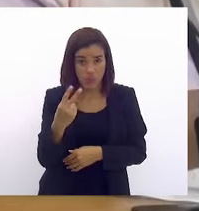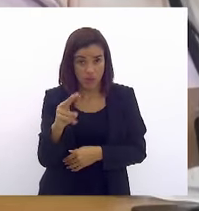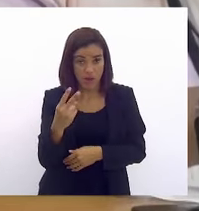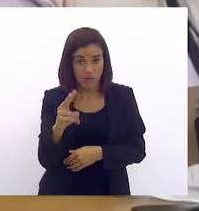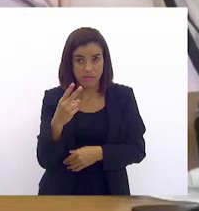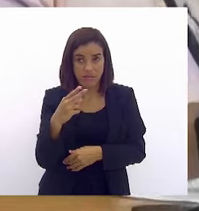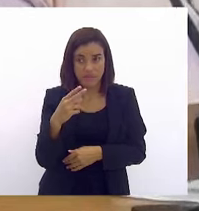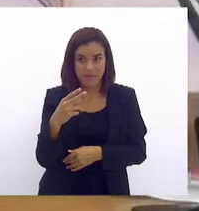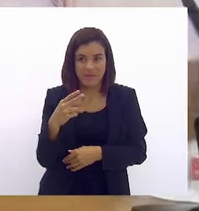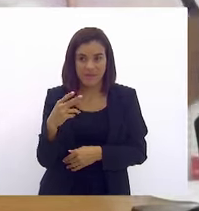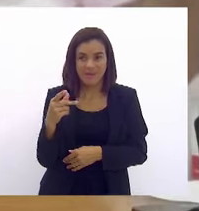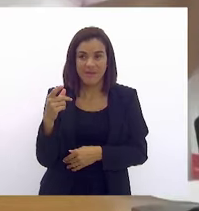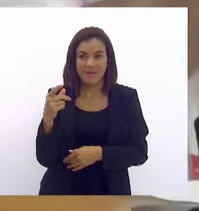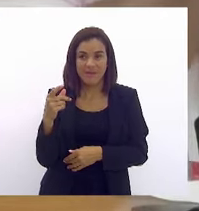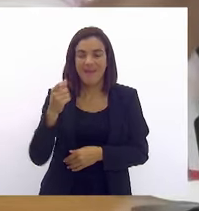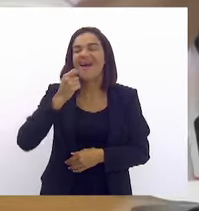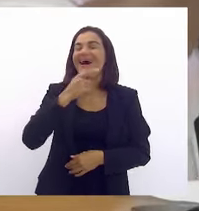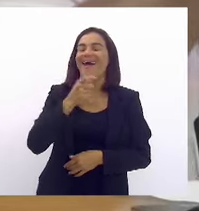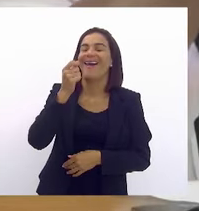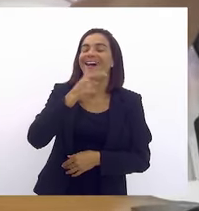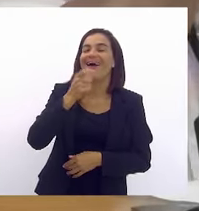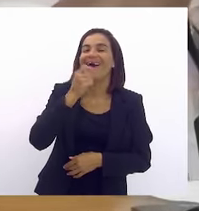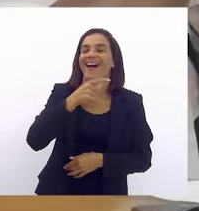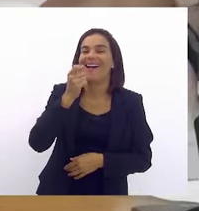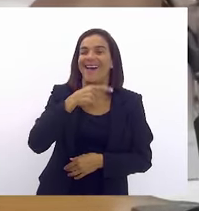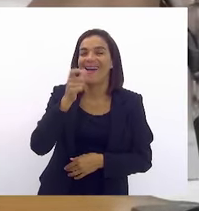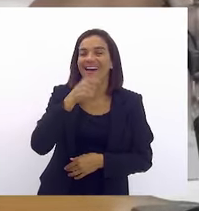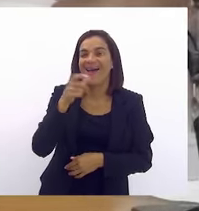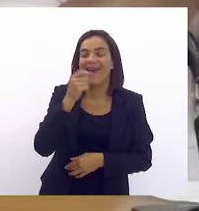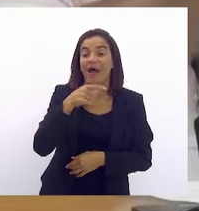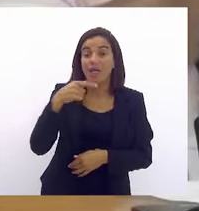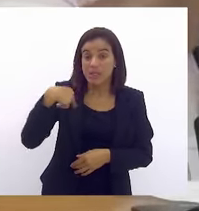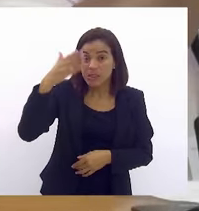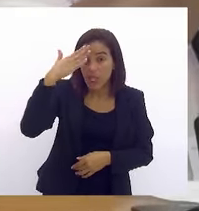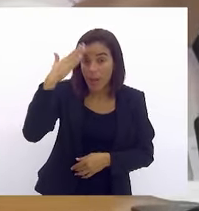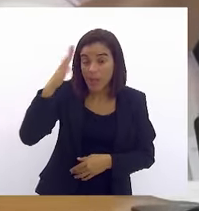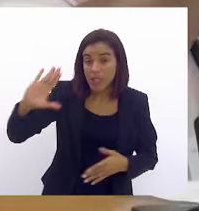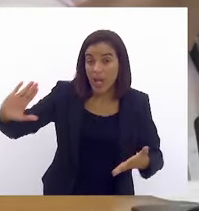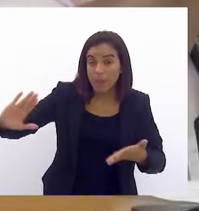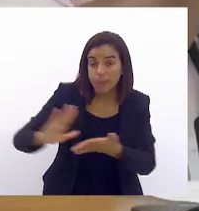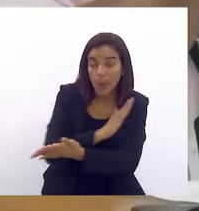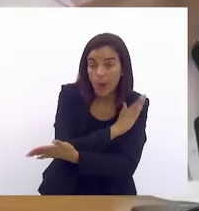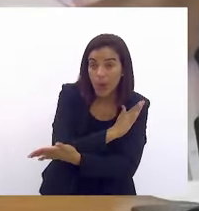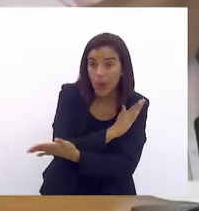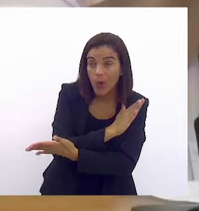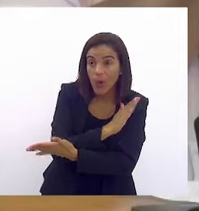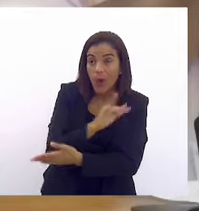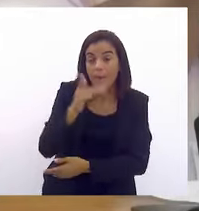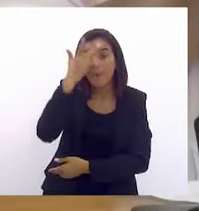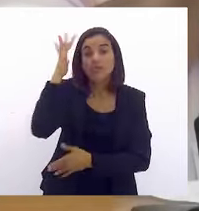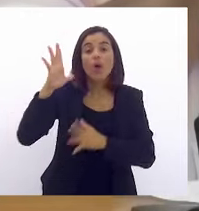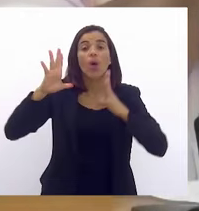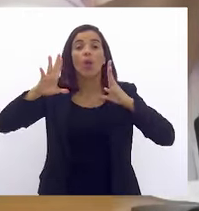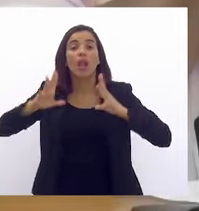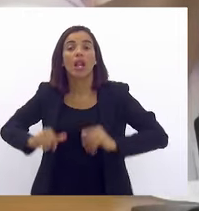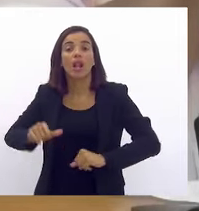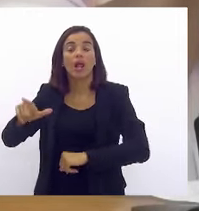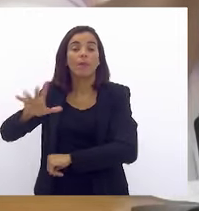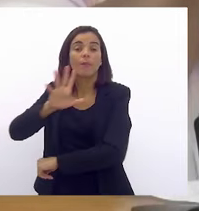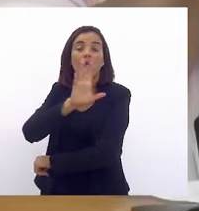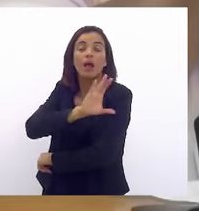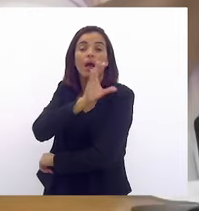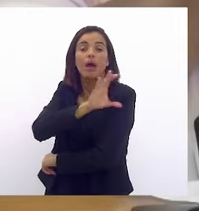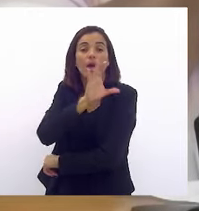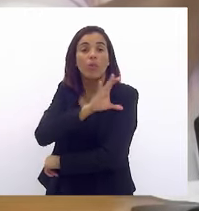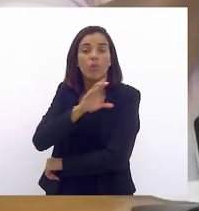por que que... Aí, sabe quem está acabando ainda com o nosso pescado? Os limpa-campo. Pessoal lá de campo fazendo pesca predatória da nossa